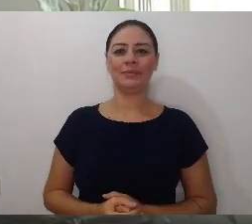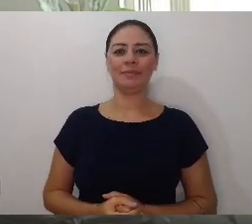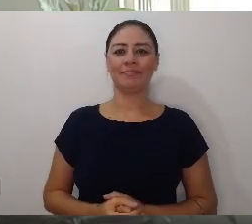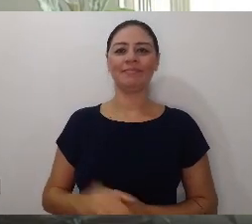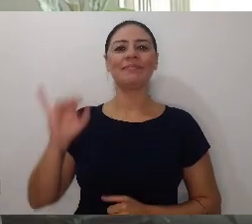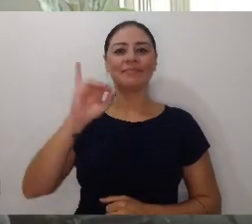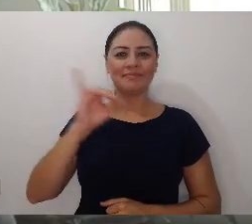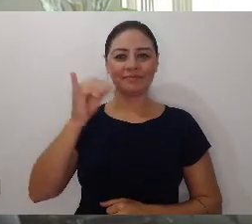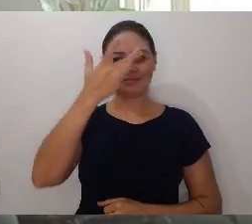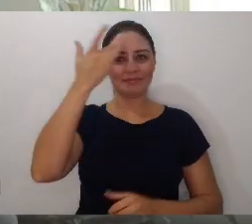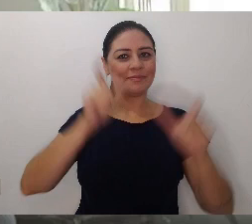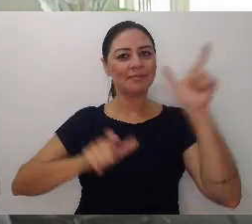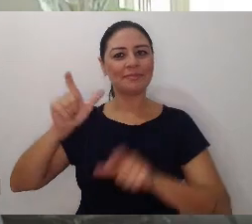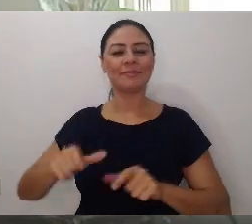boas-vindas.